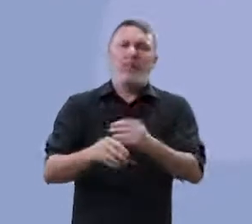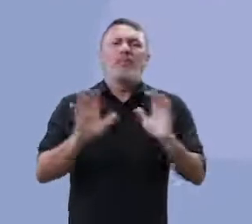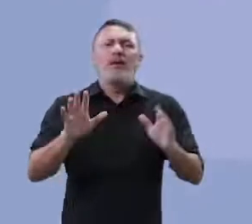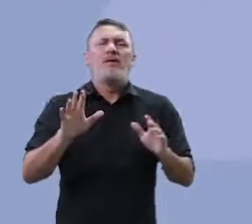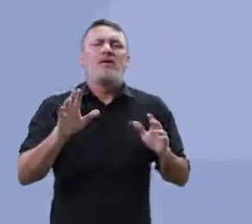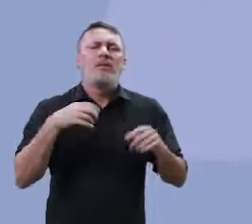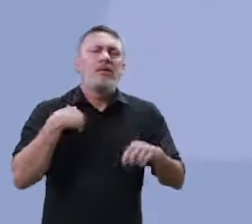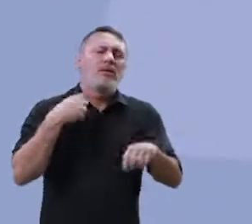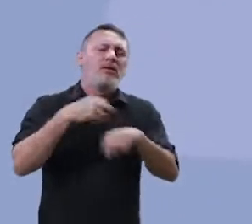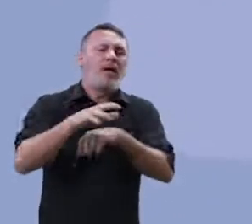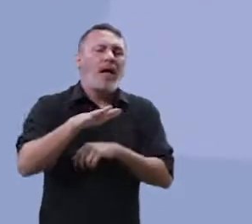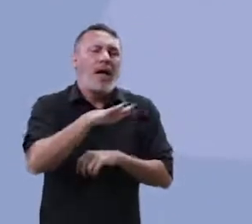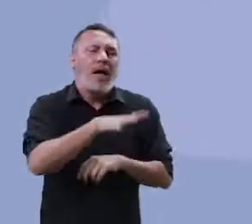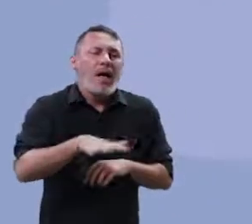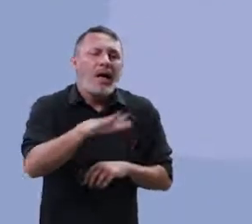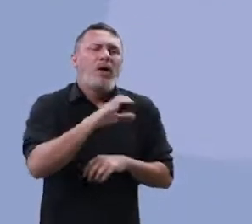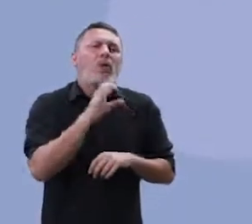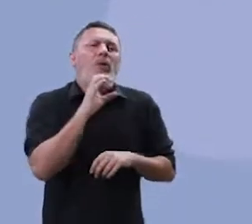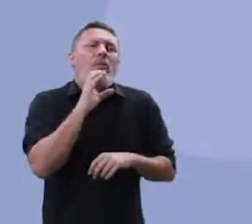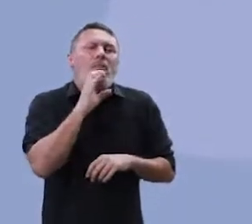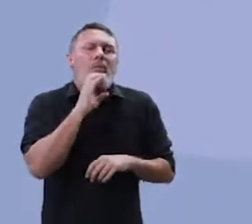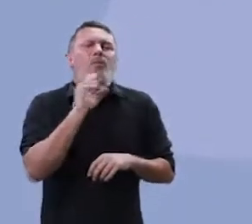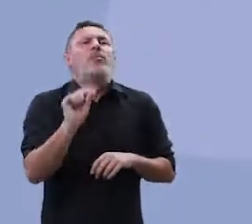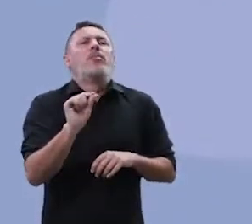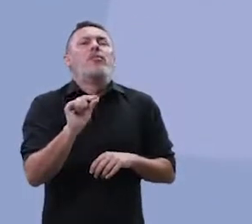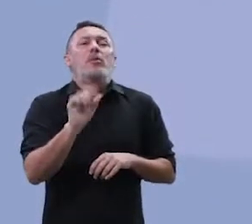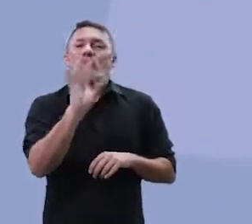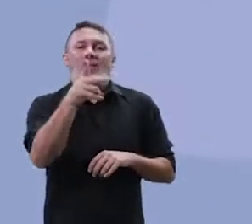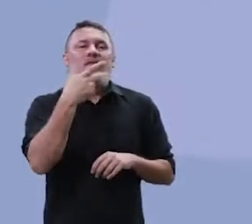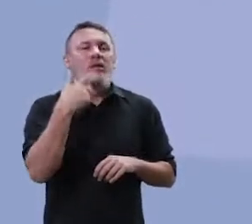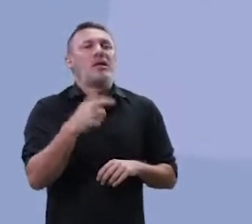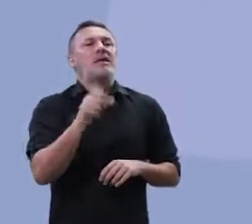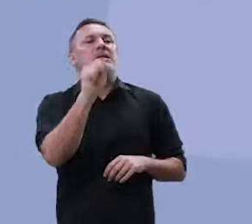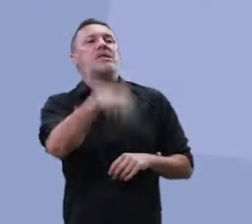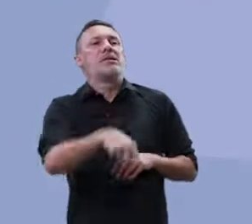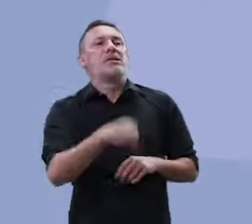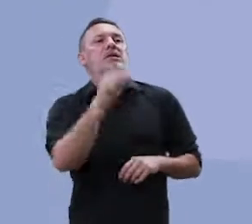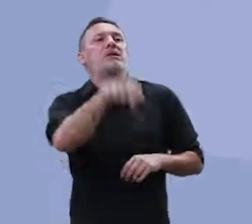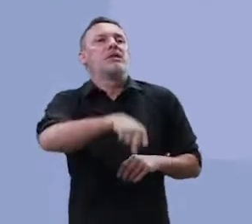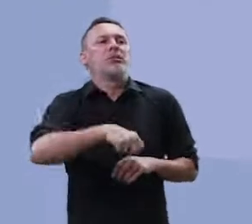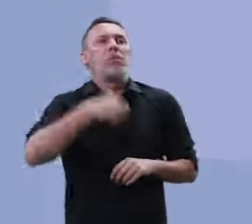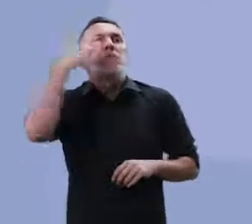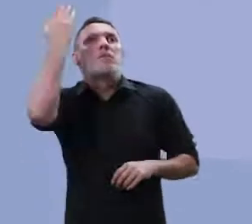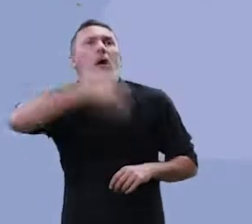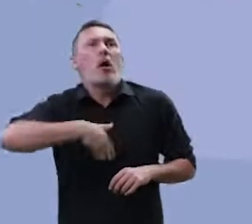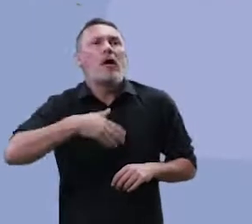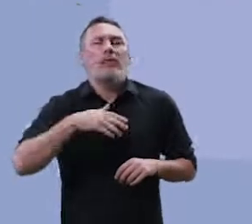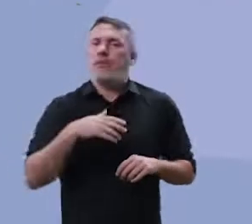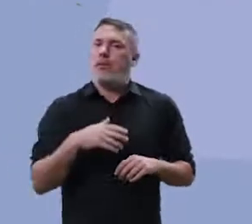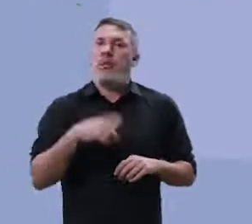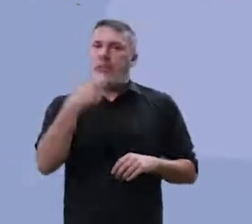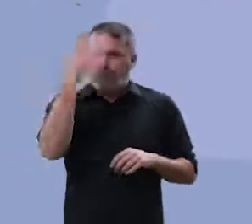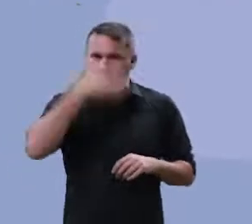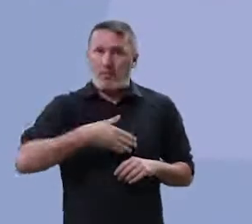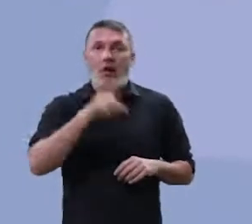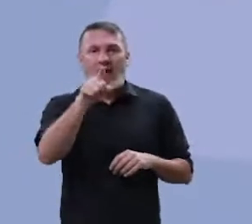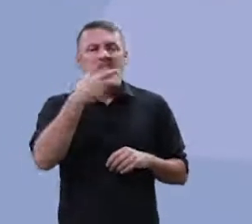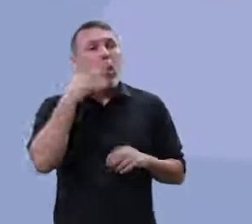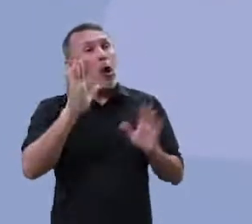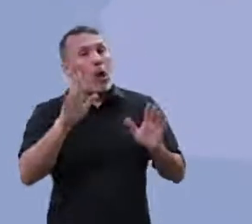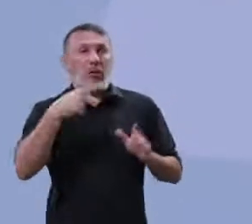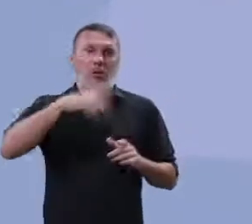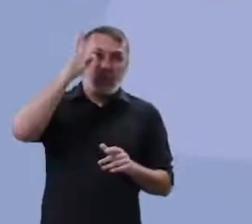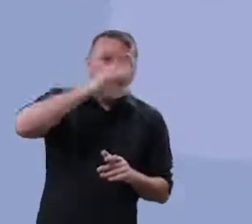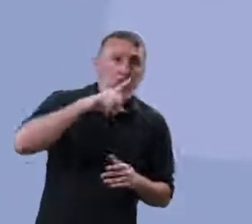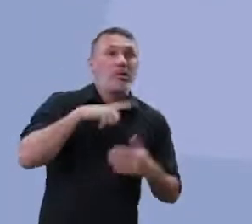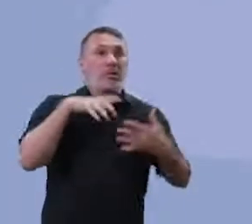mas quando eu falo assim, área do conhecimento é aquela ideia, não basta você afirmar, você precisa provar. Não basta você afirmar, olha,